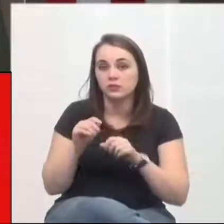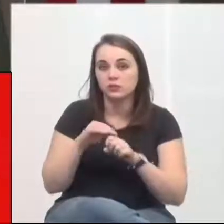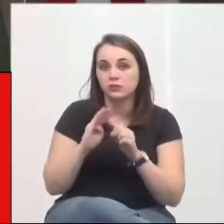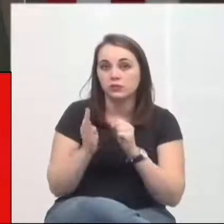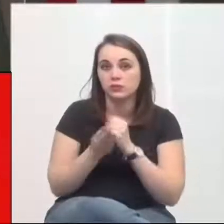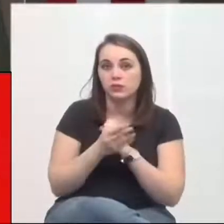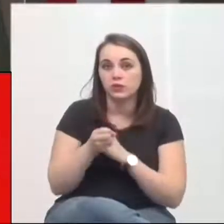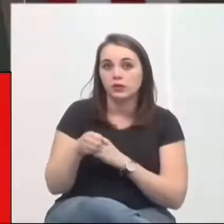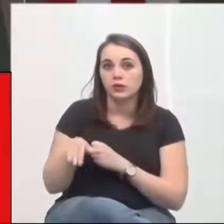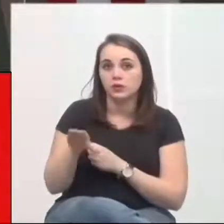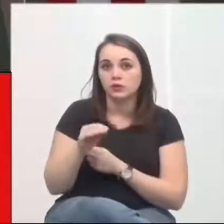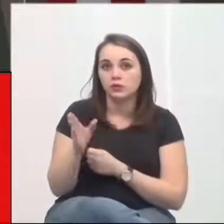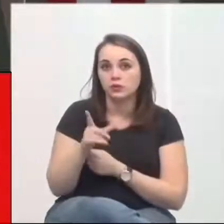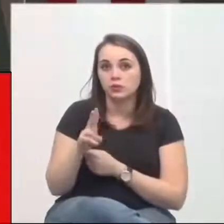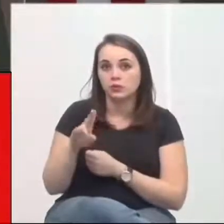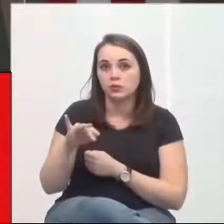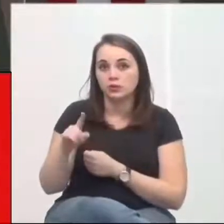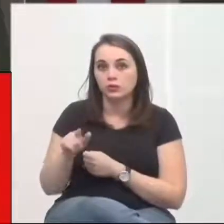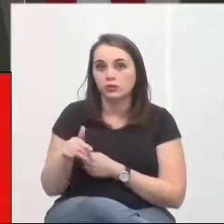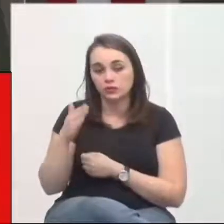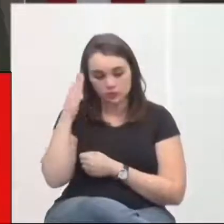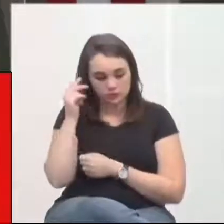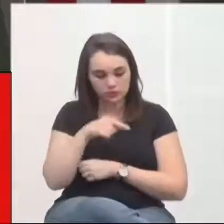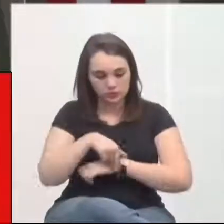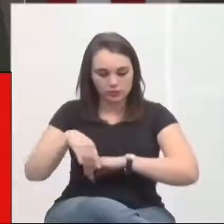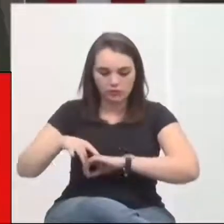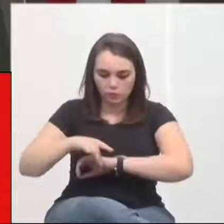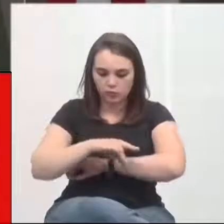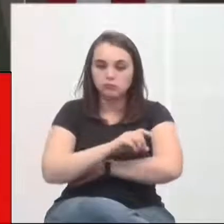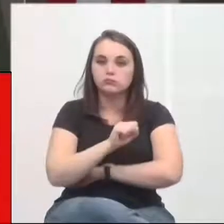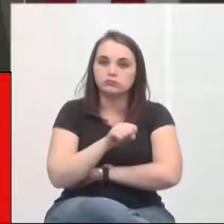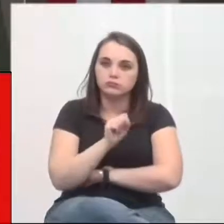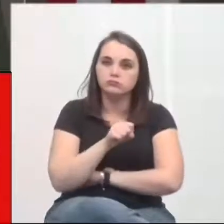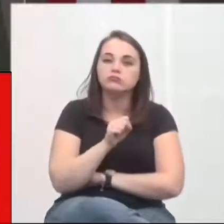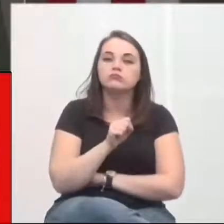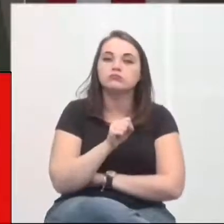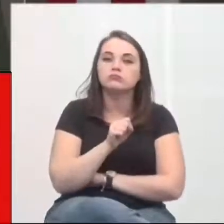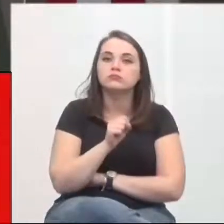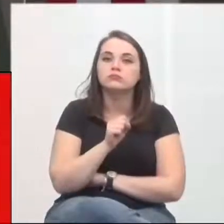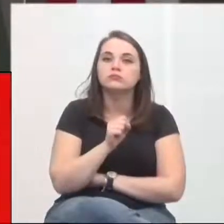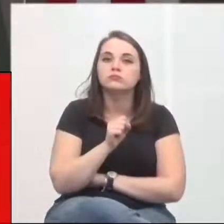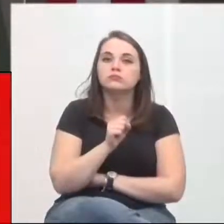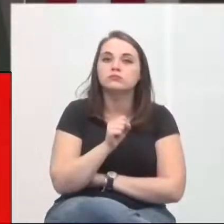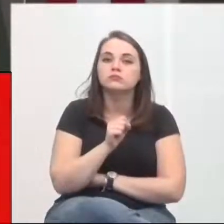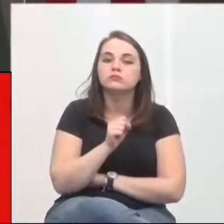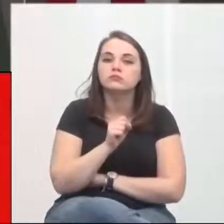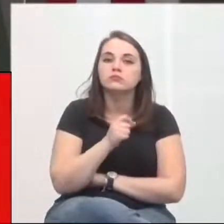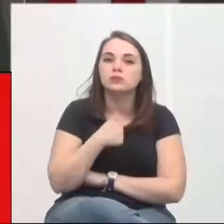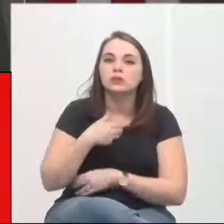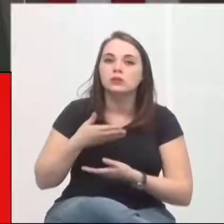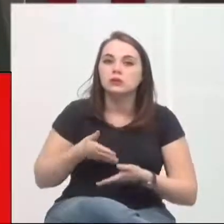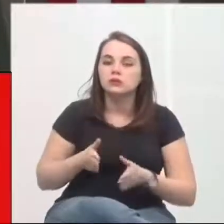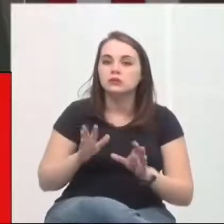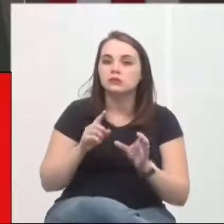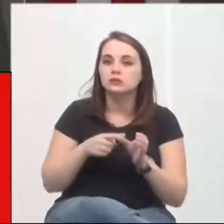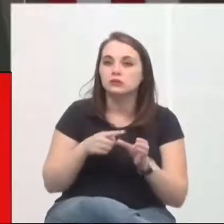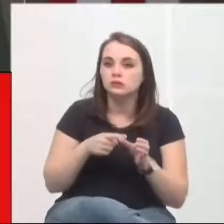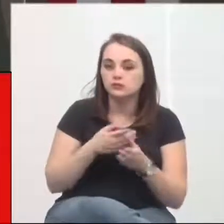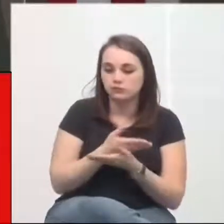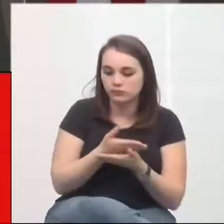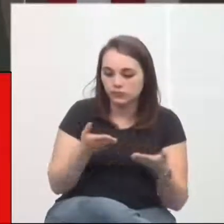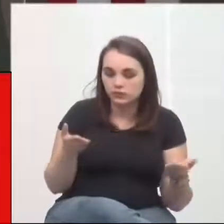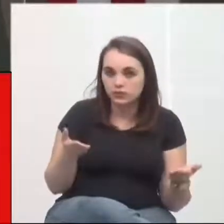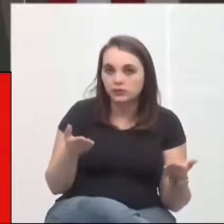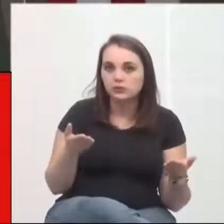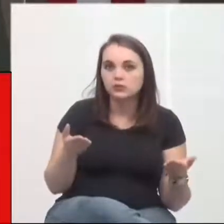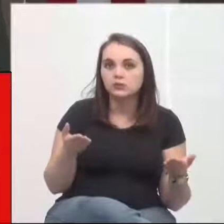Luís? Mas eu sei que ela vai sair. E como nascido no São Luís e na linha 3 Ribeirões, já